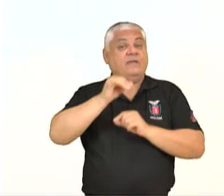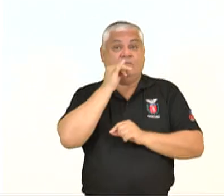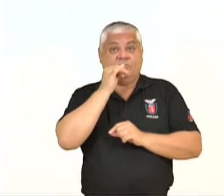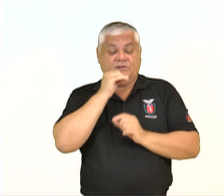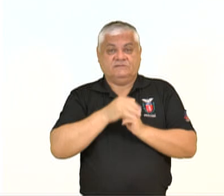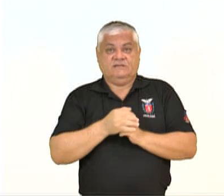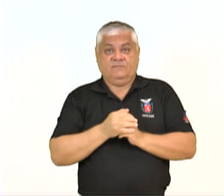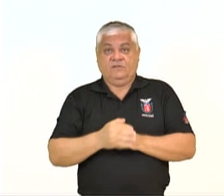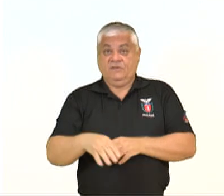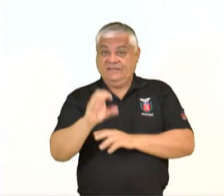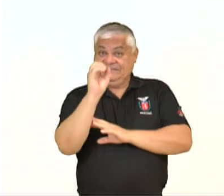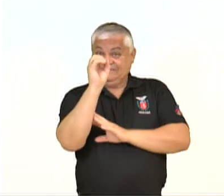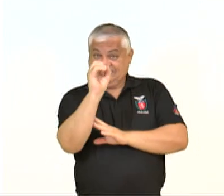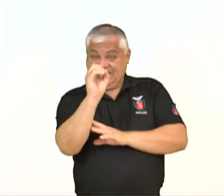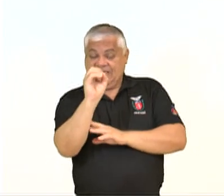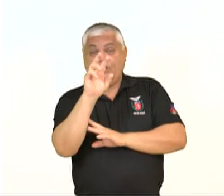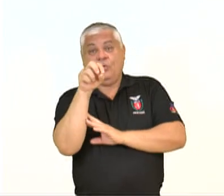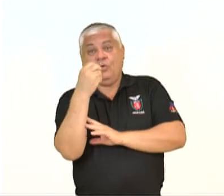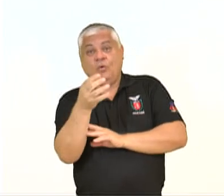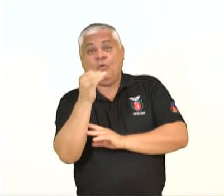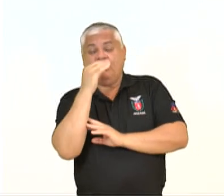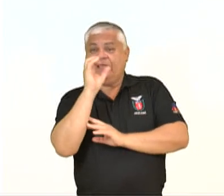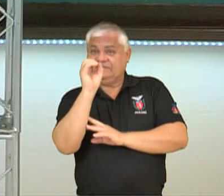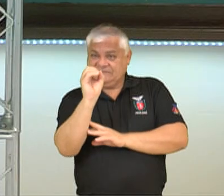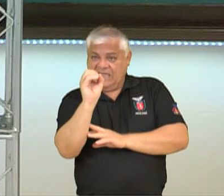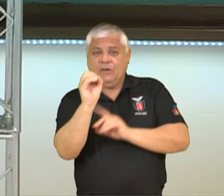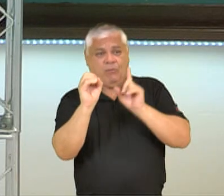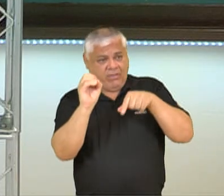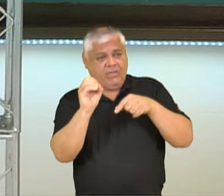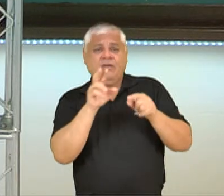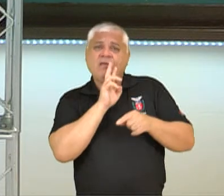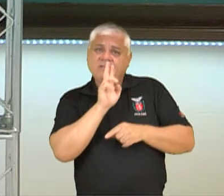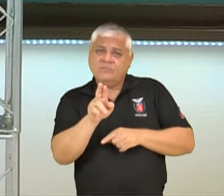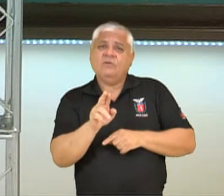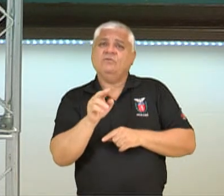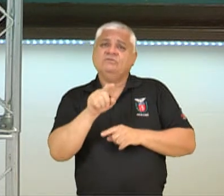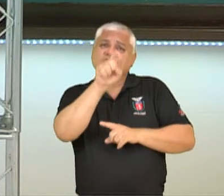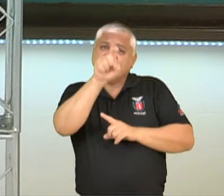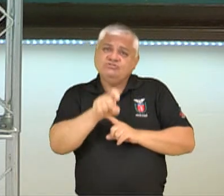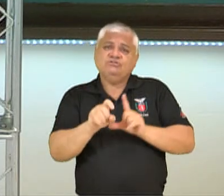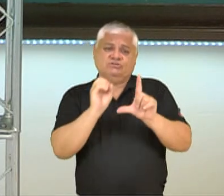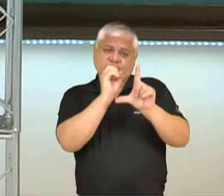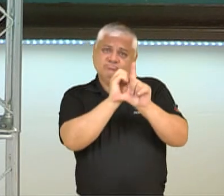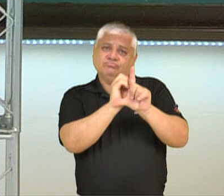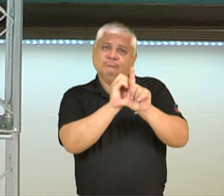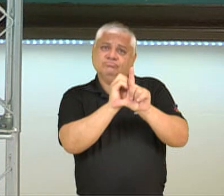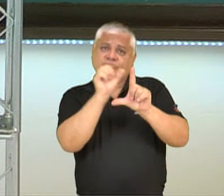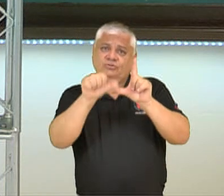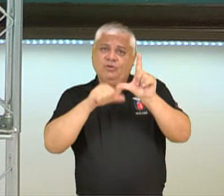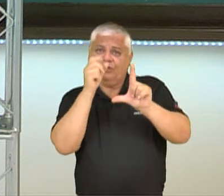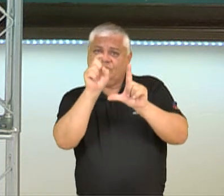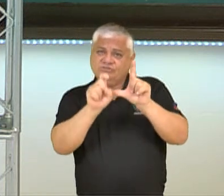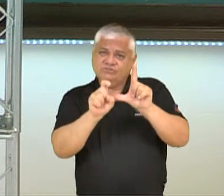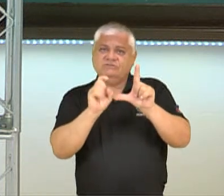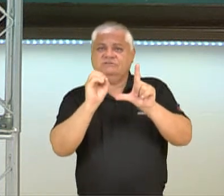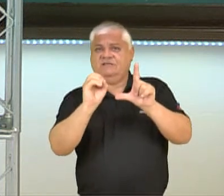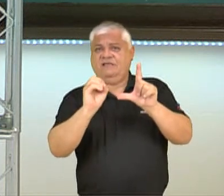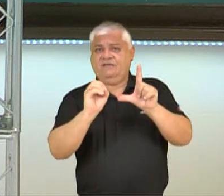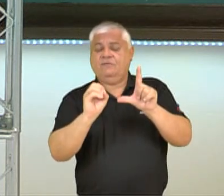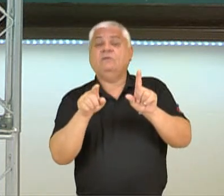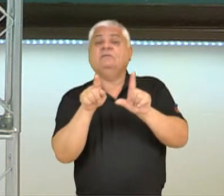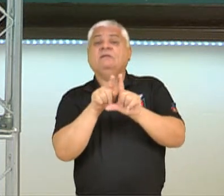ou zero é quando o resultado da função é zero. Então vai ter um valor do x que eu substituo na função e ao fazer